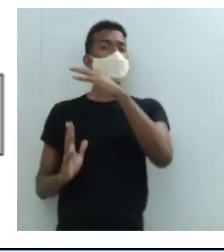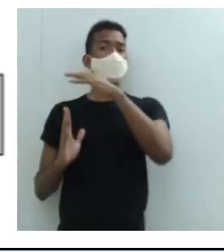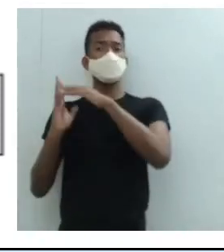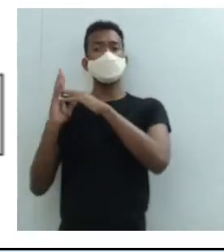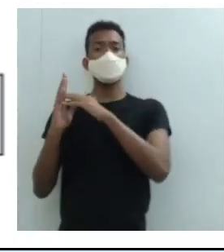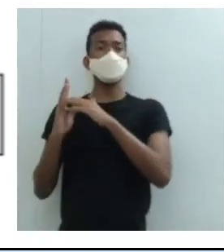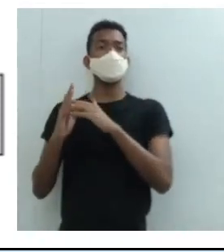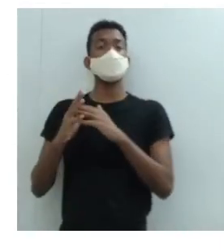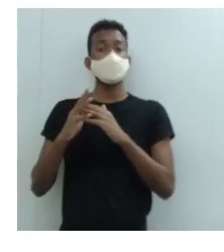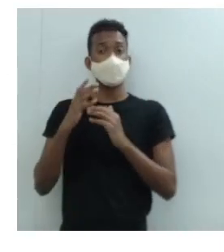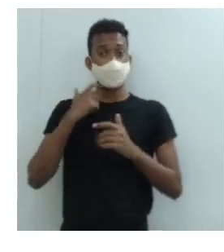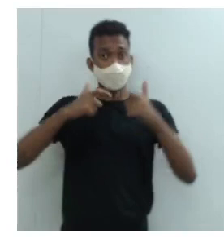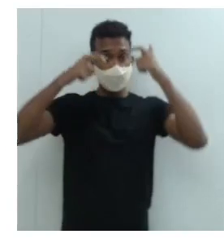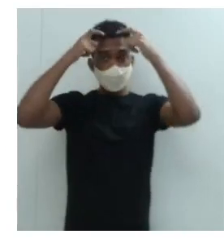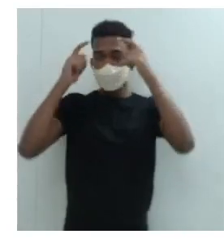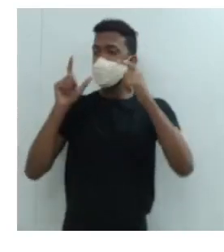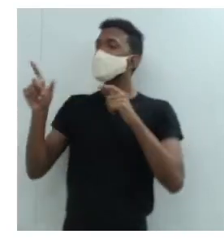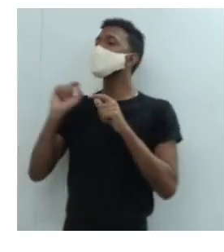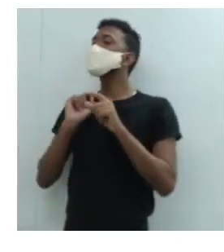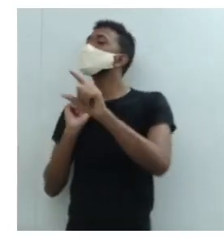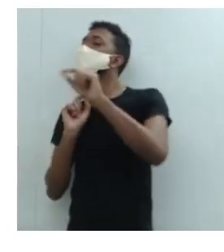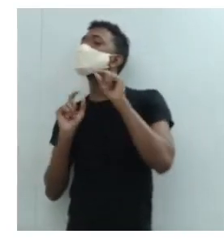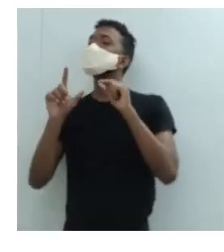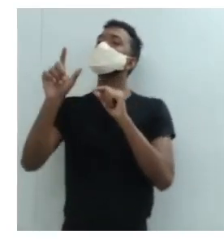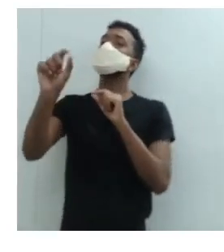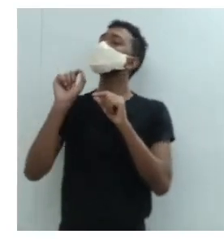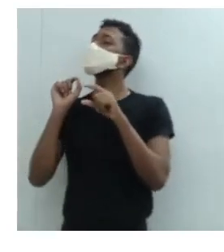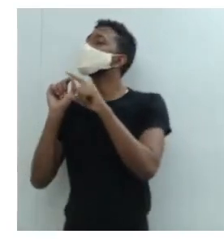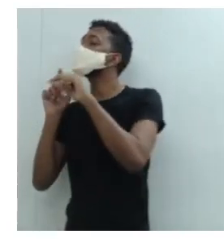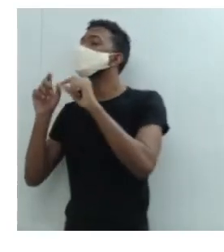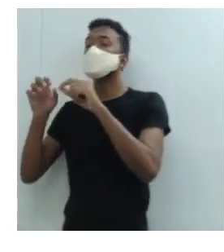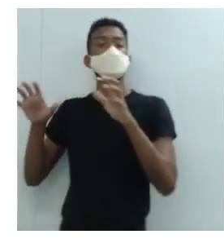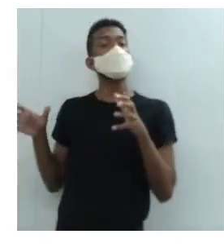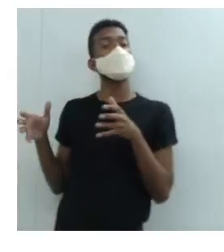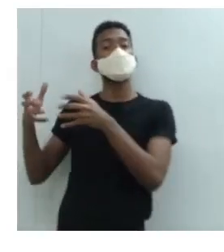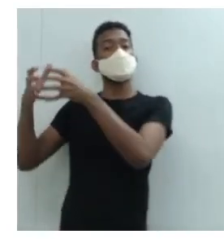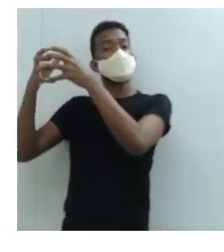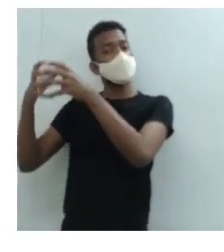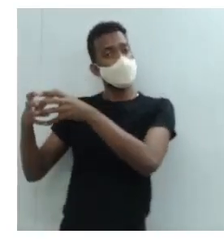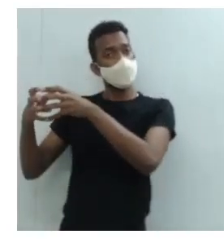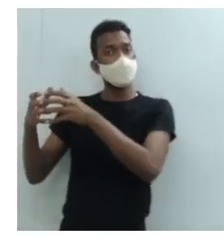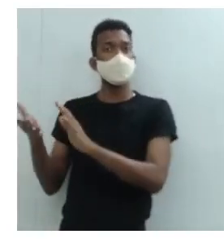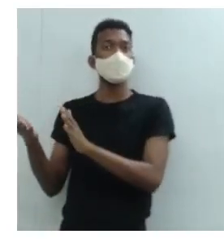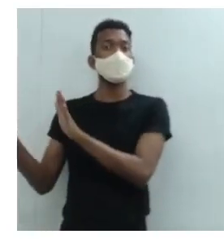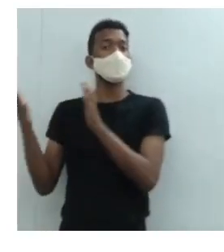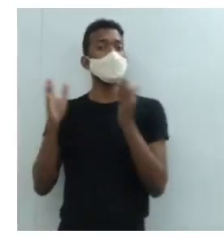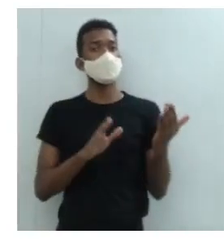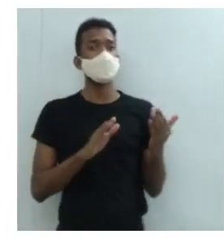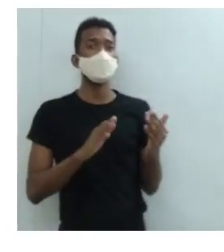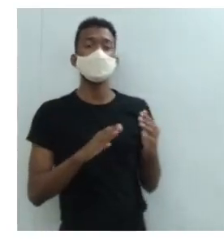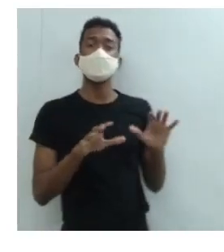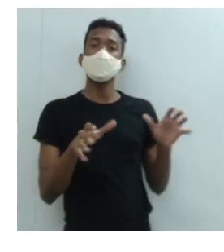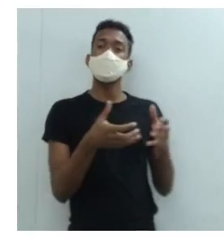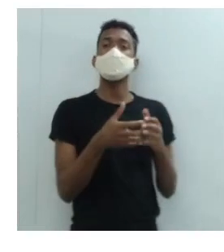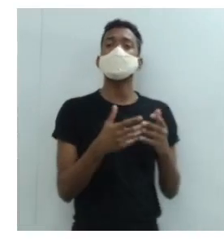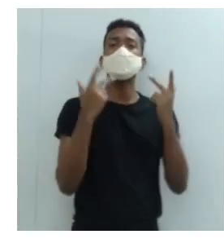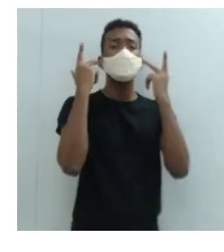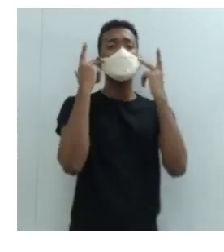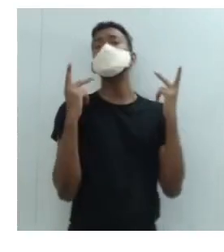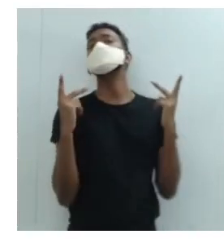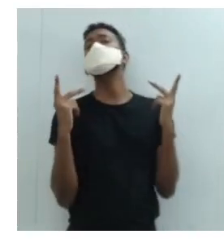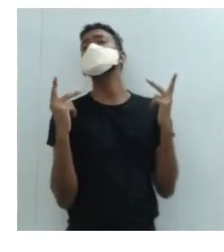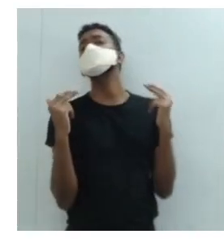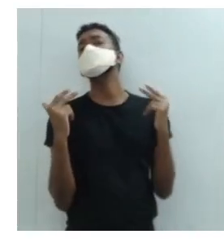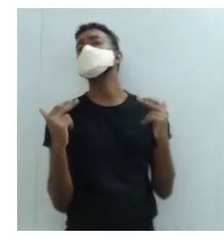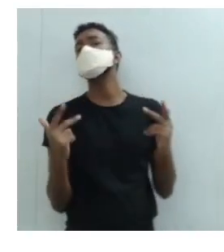pelo rei. Né? E formava a Câmara lá dos Lordes. E a Câmara dos Comuns, né? E indivíduo da